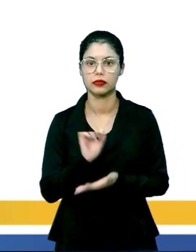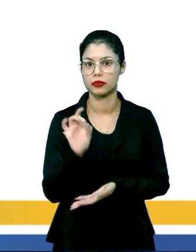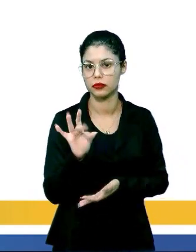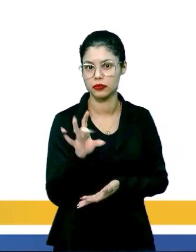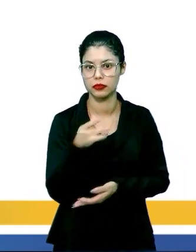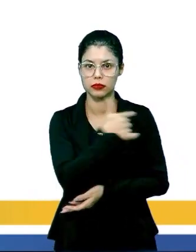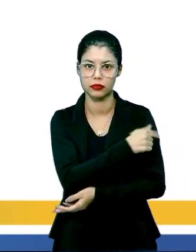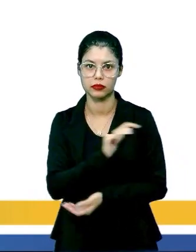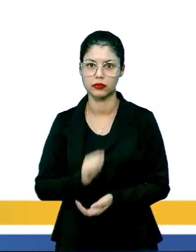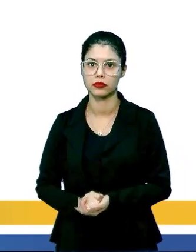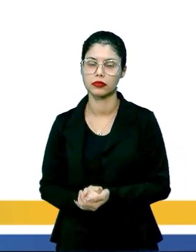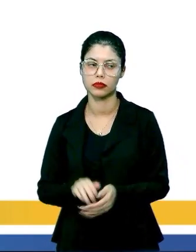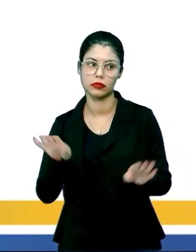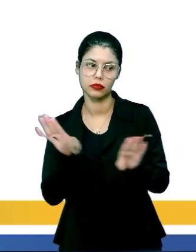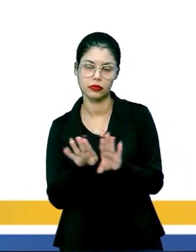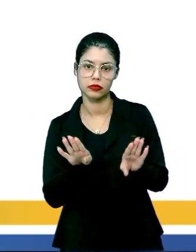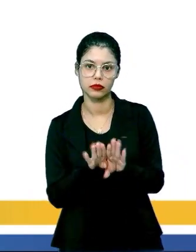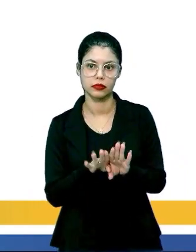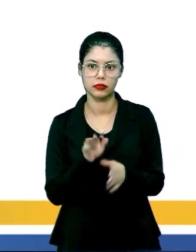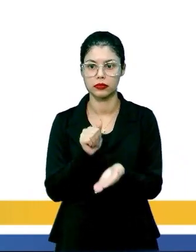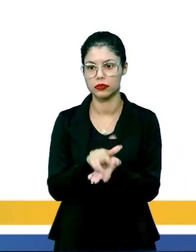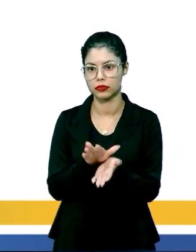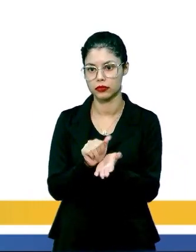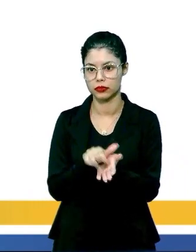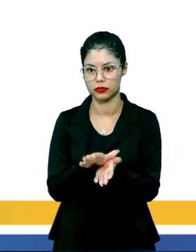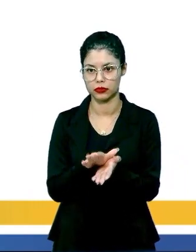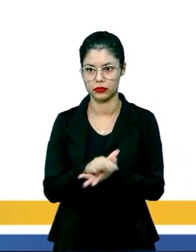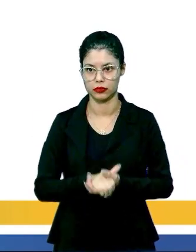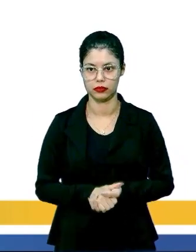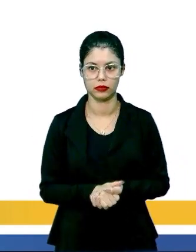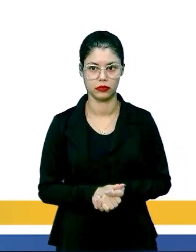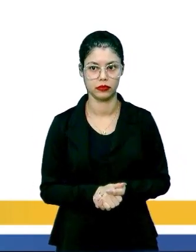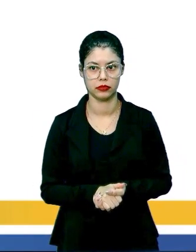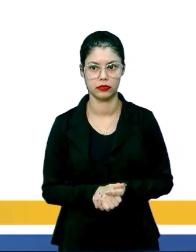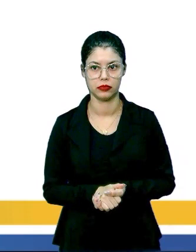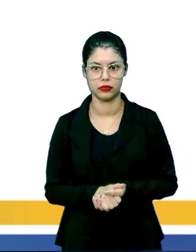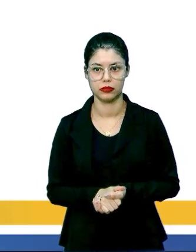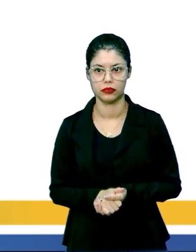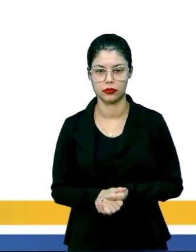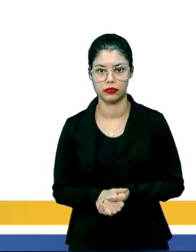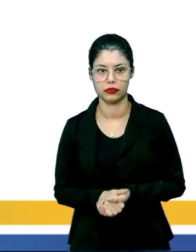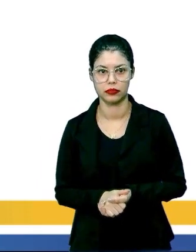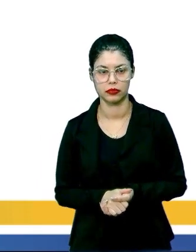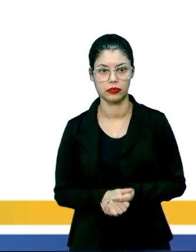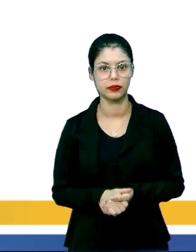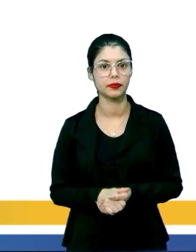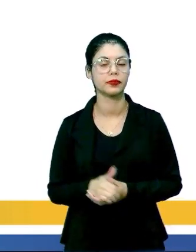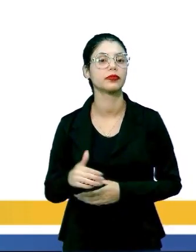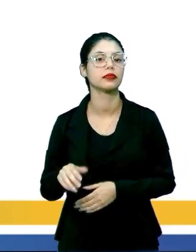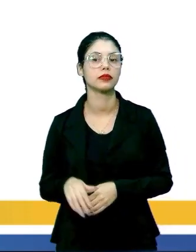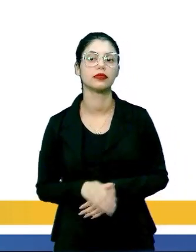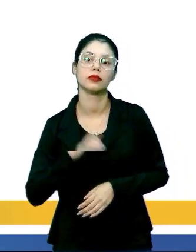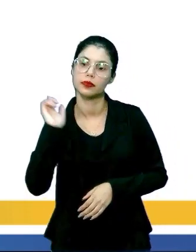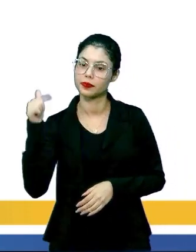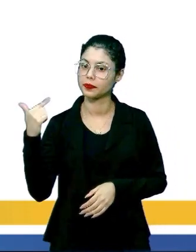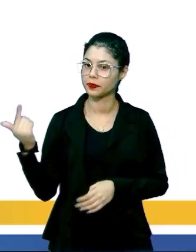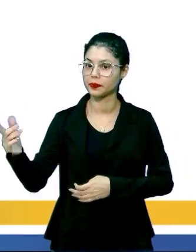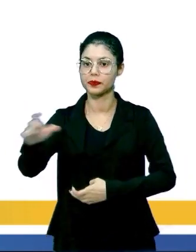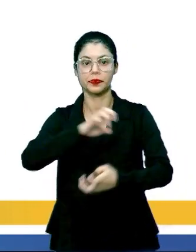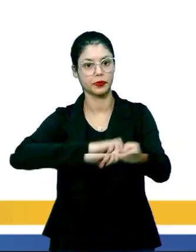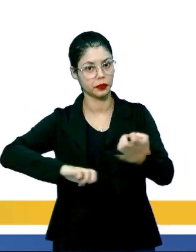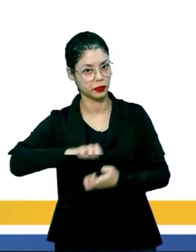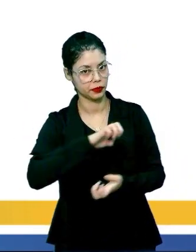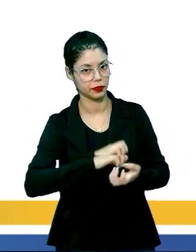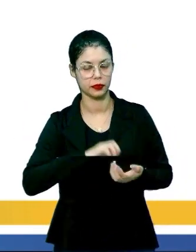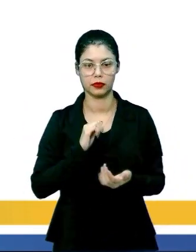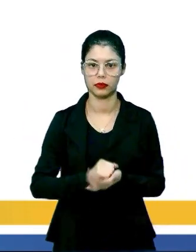só em se vacinar, era uma questão que eles queriam expulsar esses negros da cidade. Também temos uma outra revolta